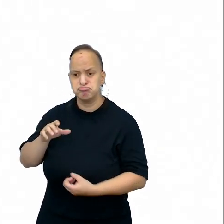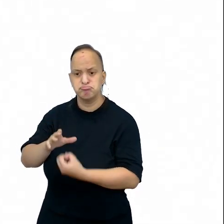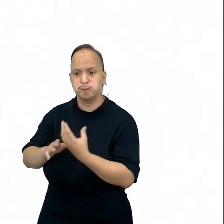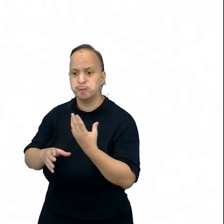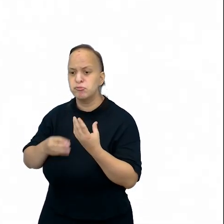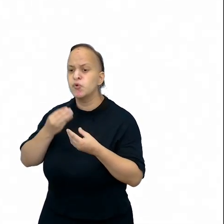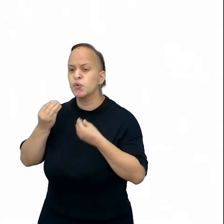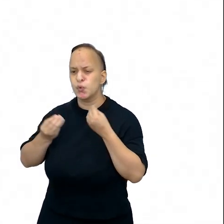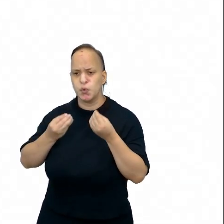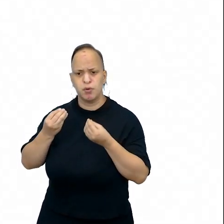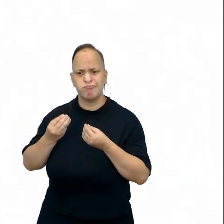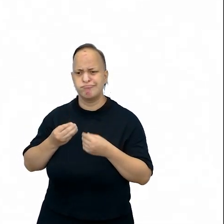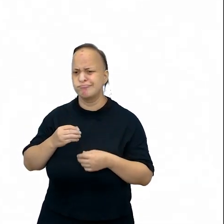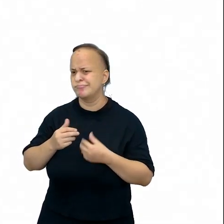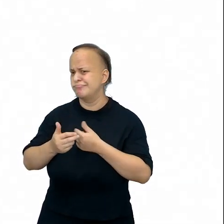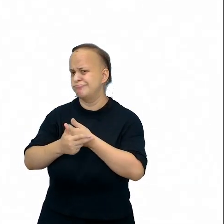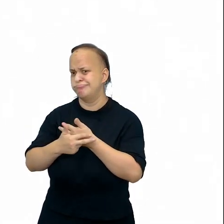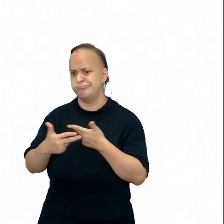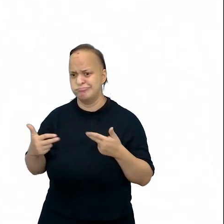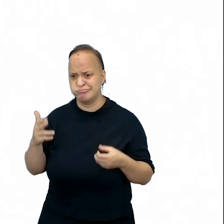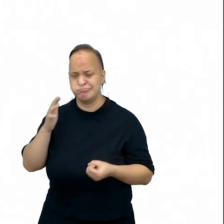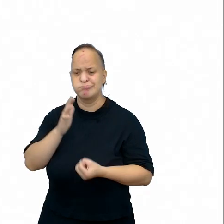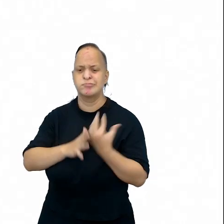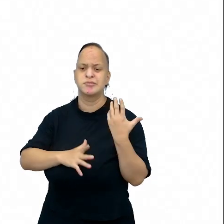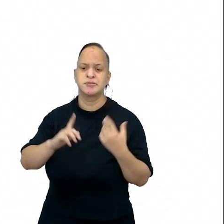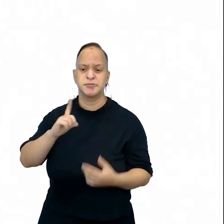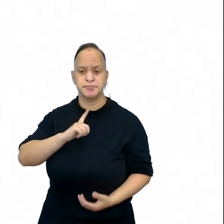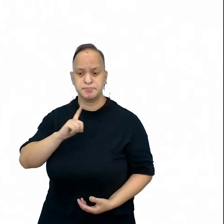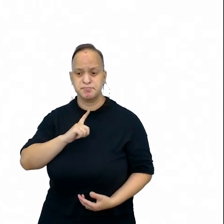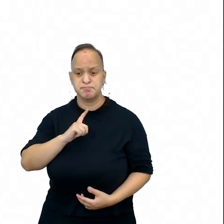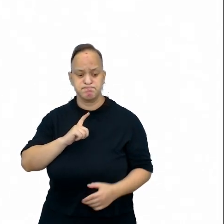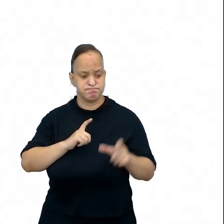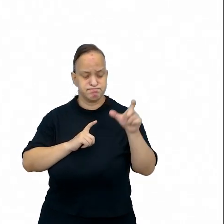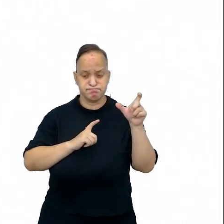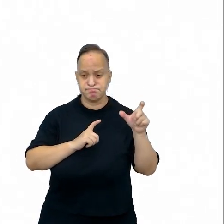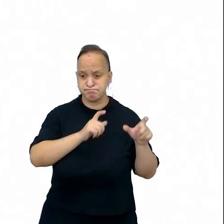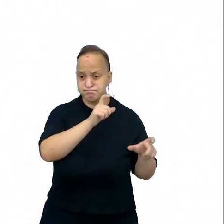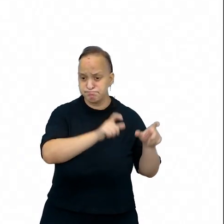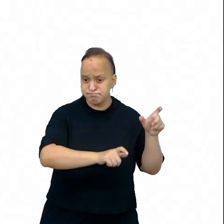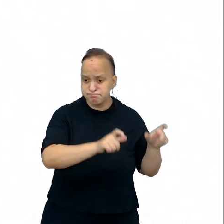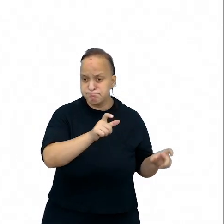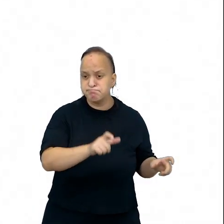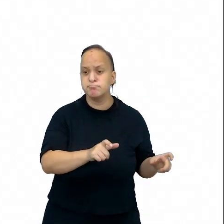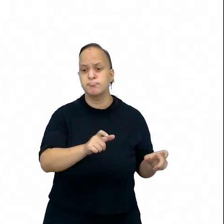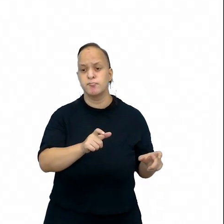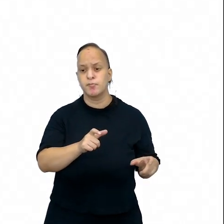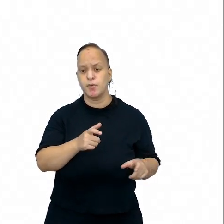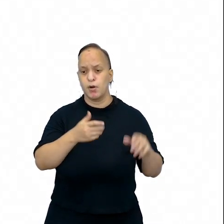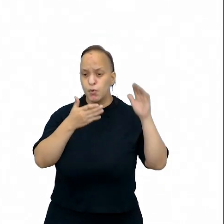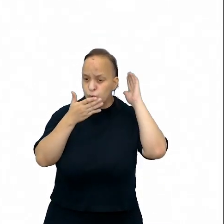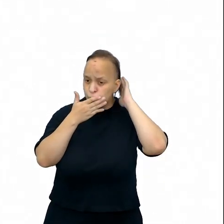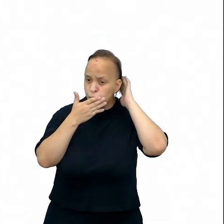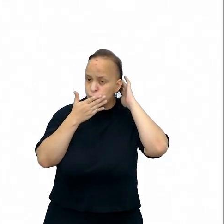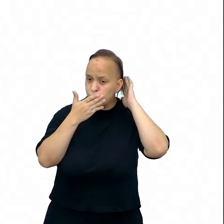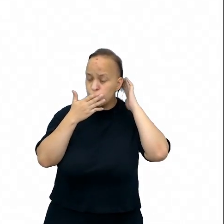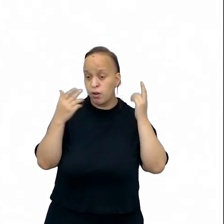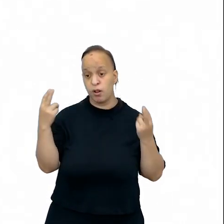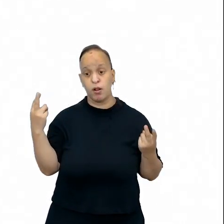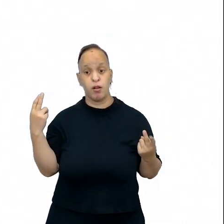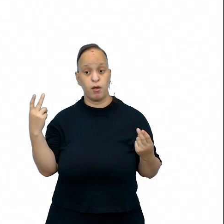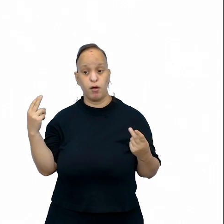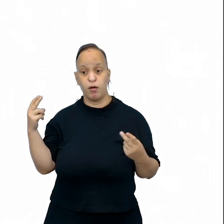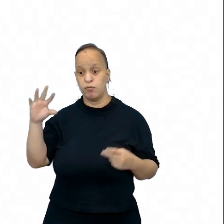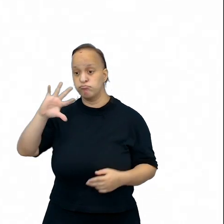das famílias reais. De forma semelhante, os povos indígenas também contam, né, por meio de suas lendas,